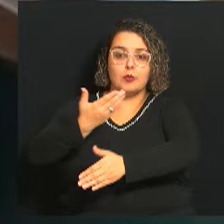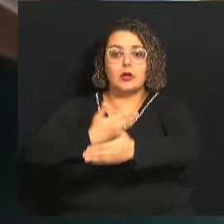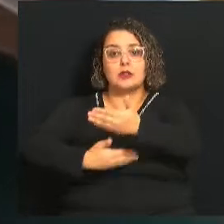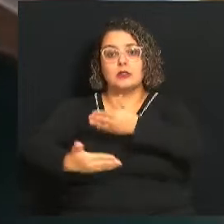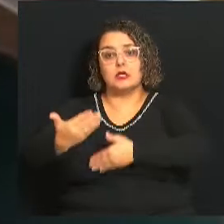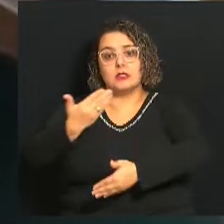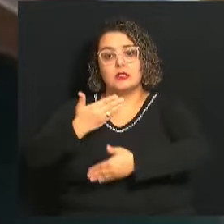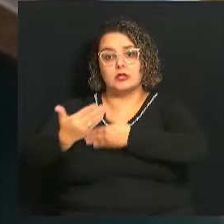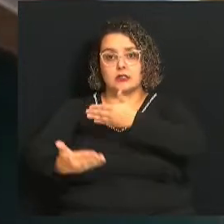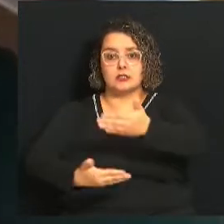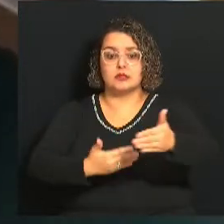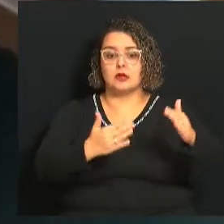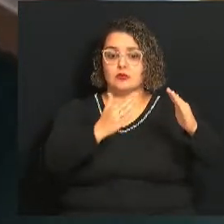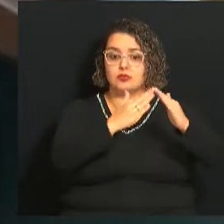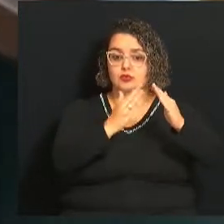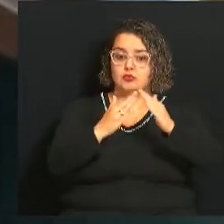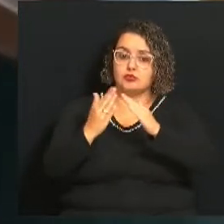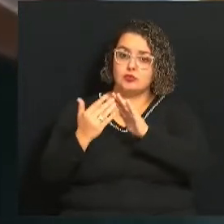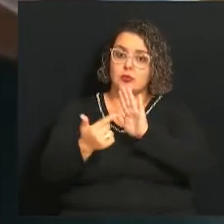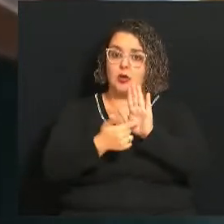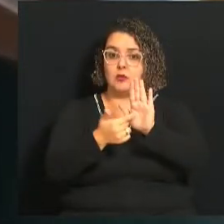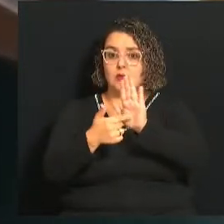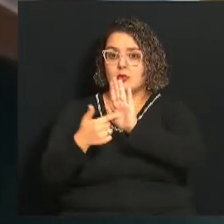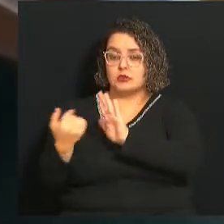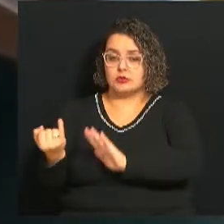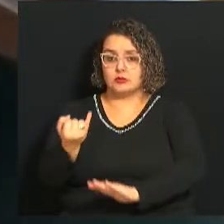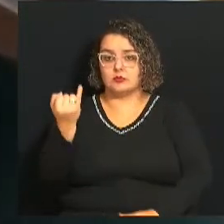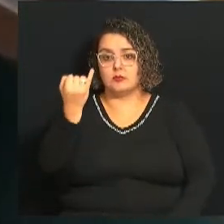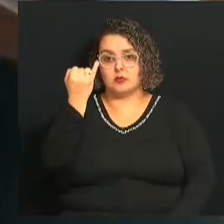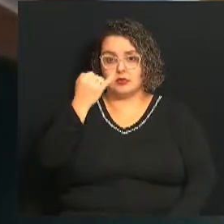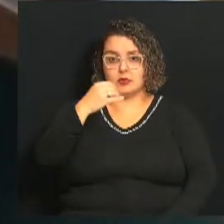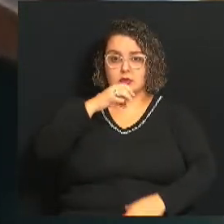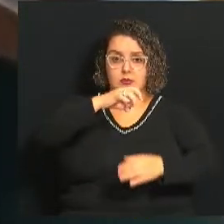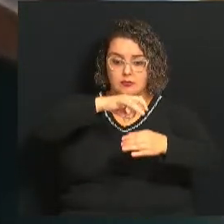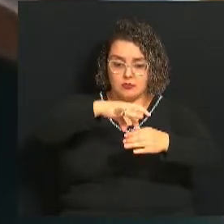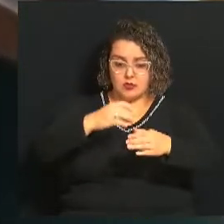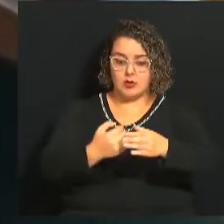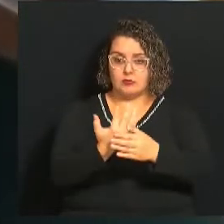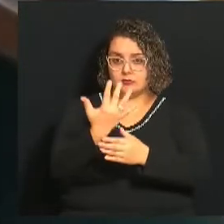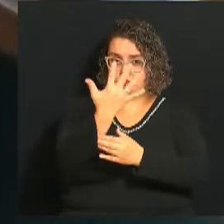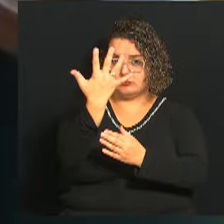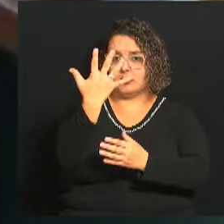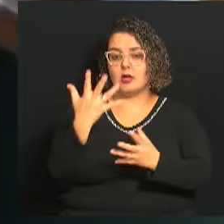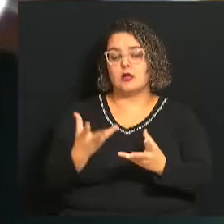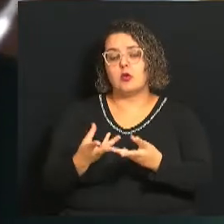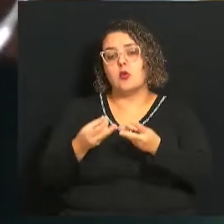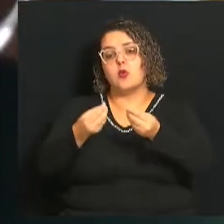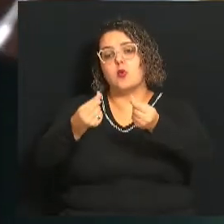a importância dessas árvores para a qualidade de vida, né?